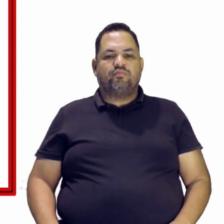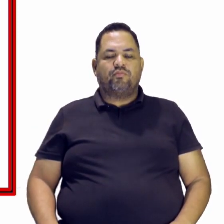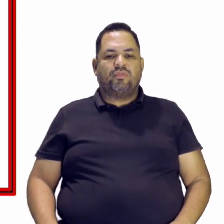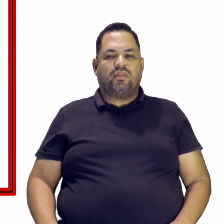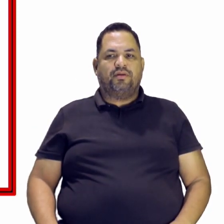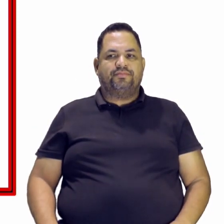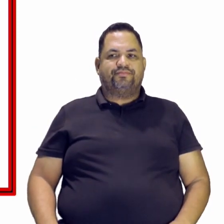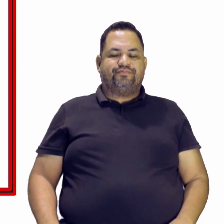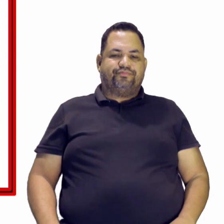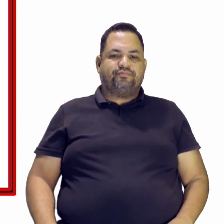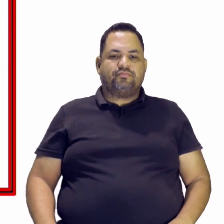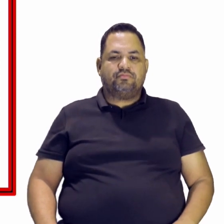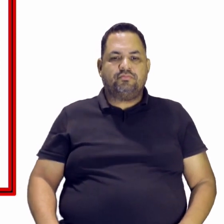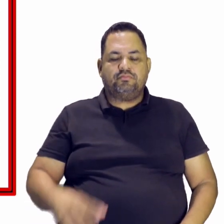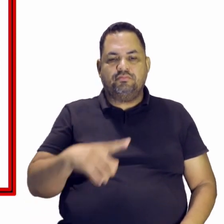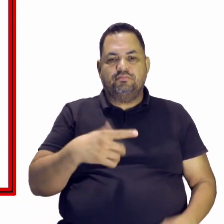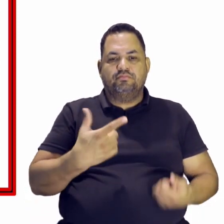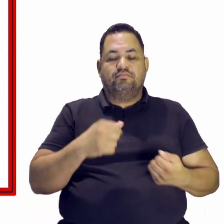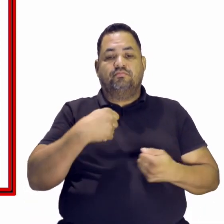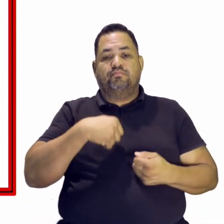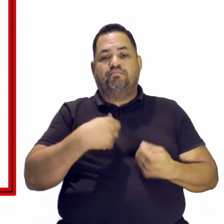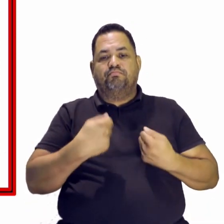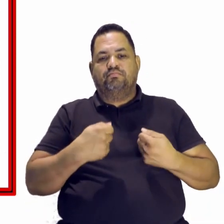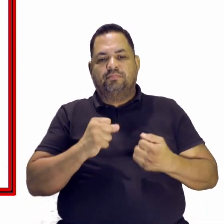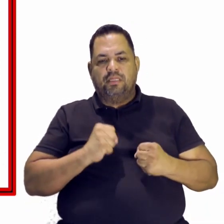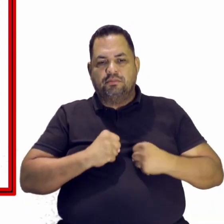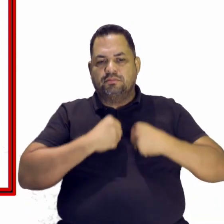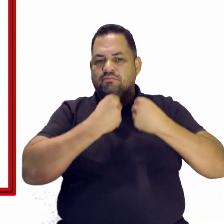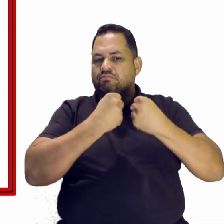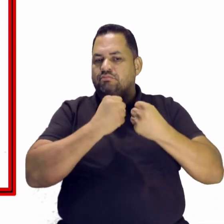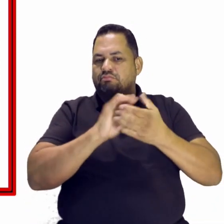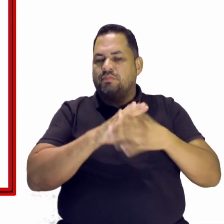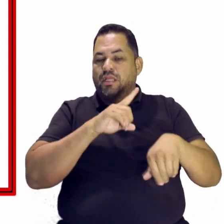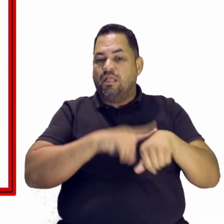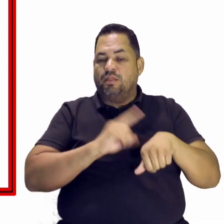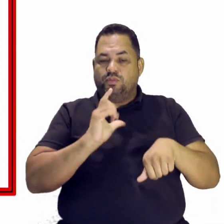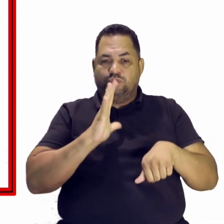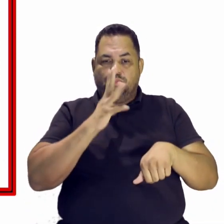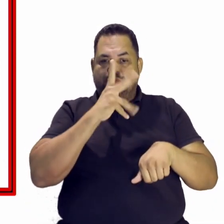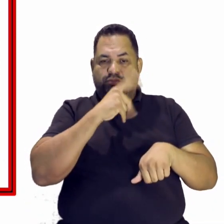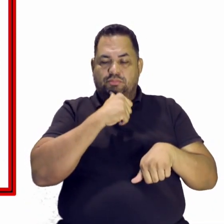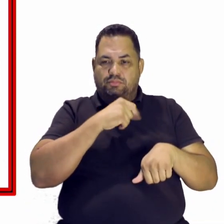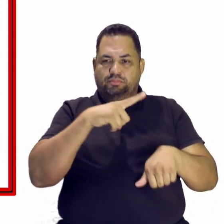né? Tem que resistir mais tempo. E eu tenho aí